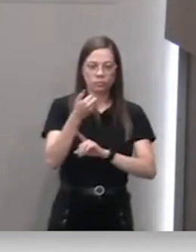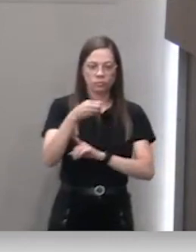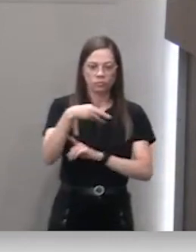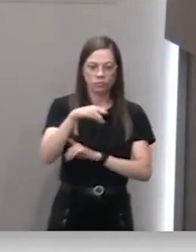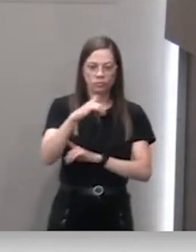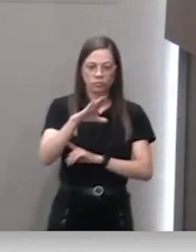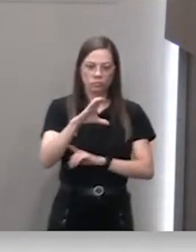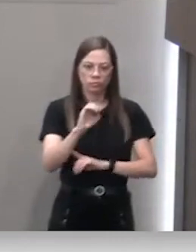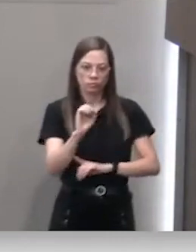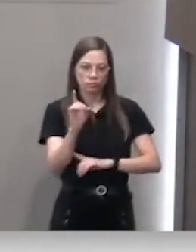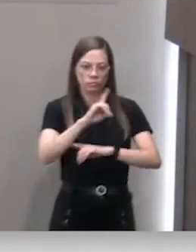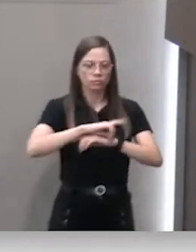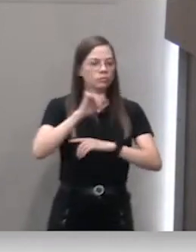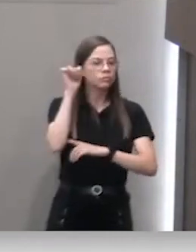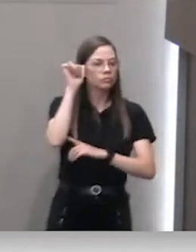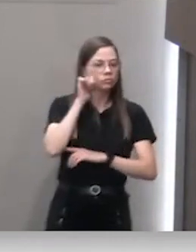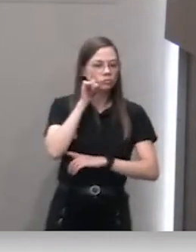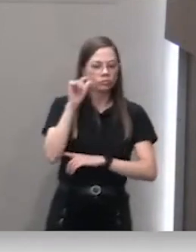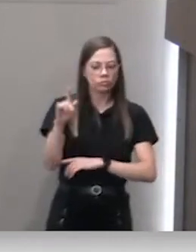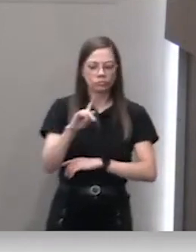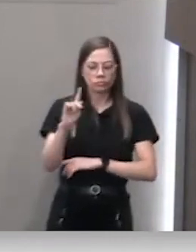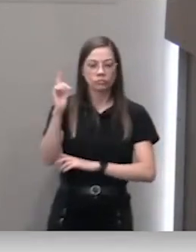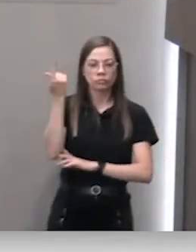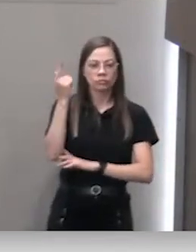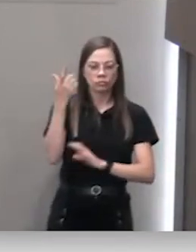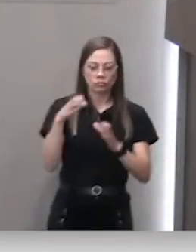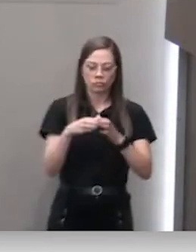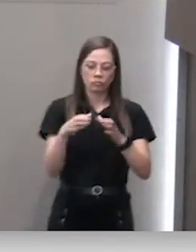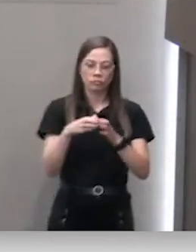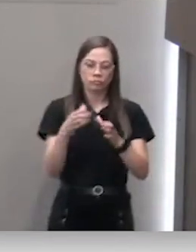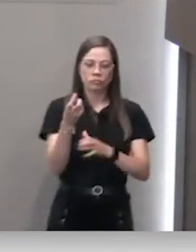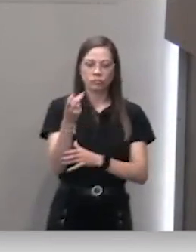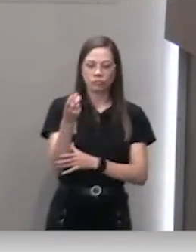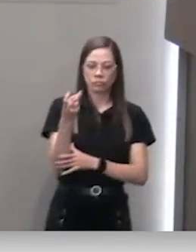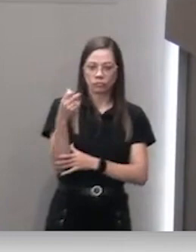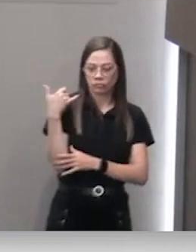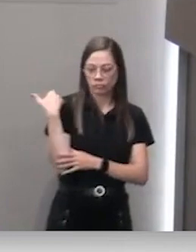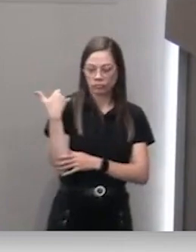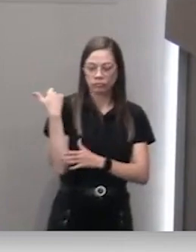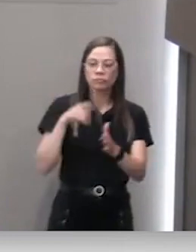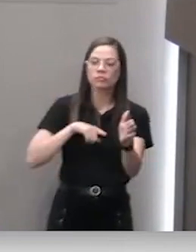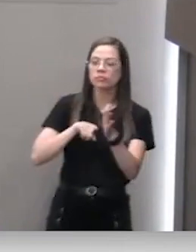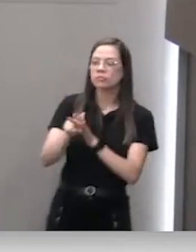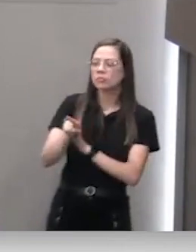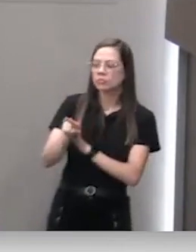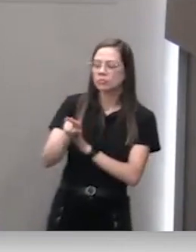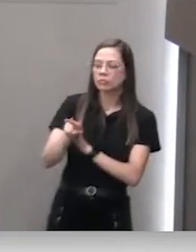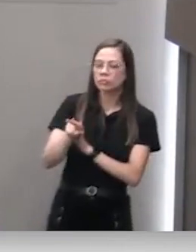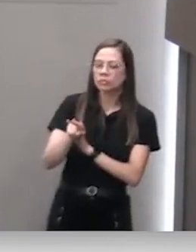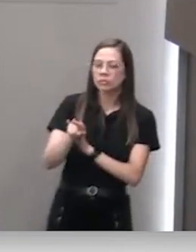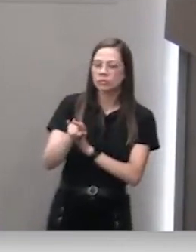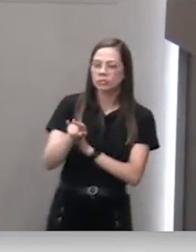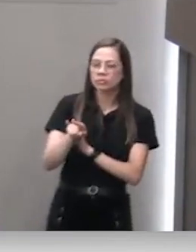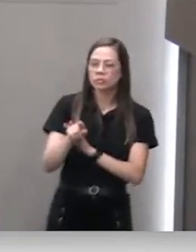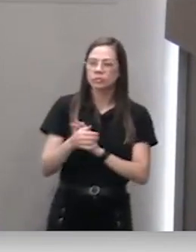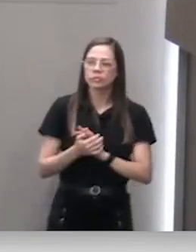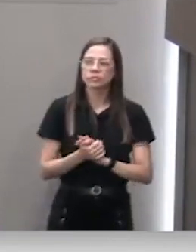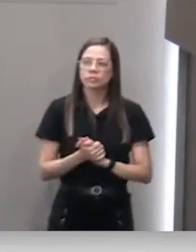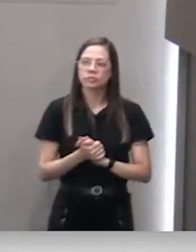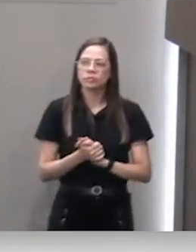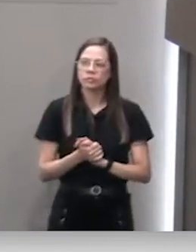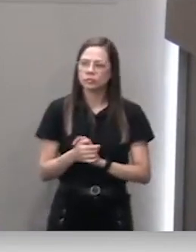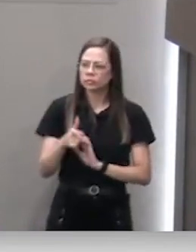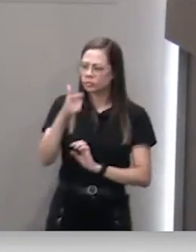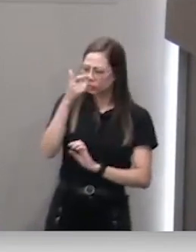da Mulher, uma professora de geografia para uma turma de 12 anos perguntou se